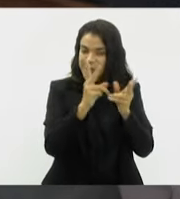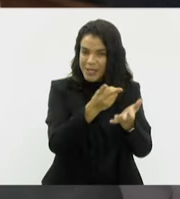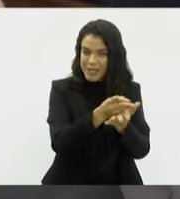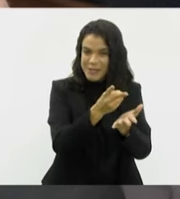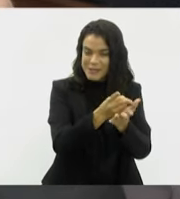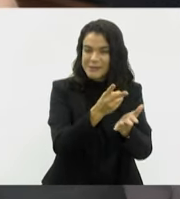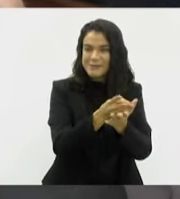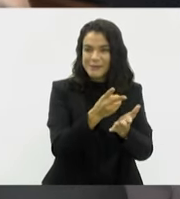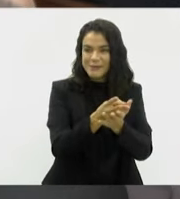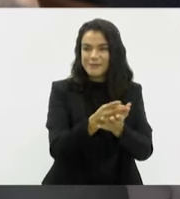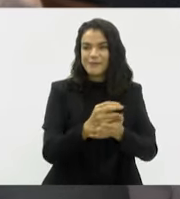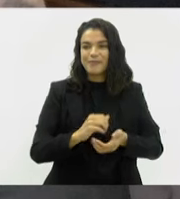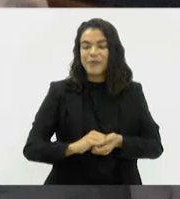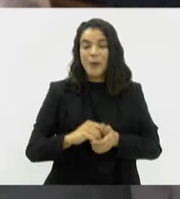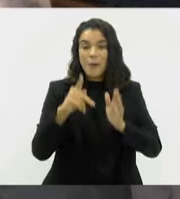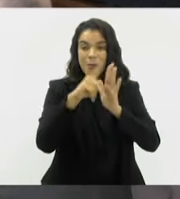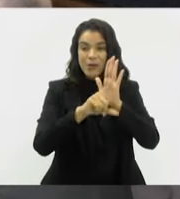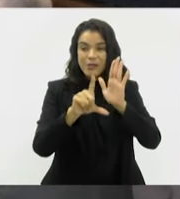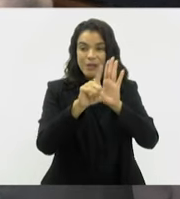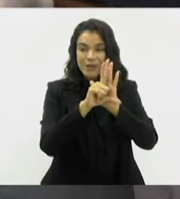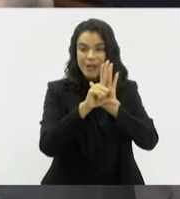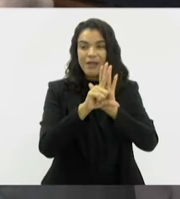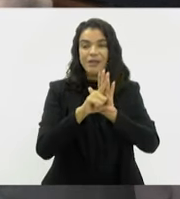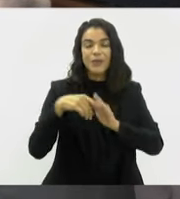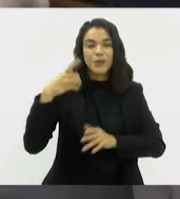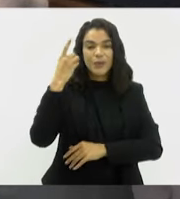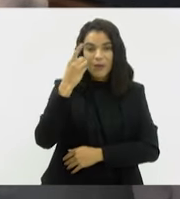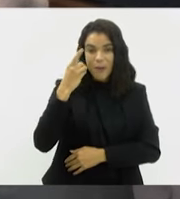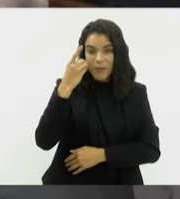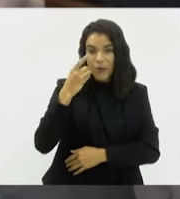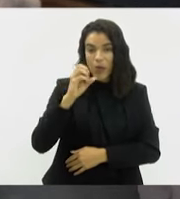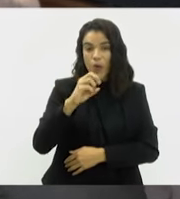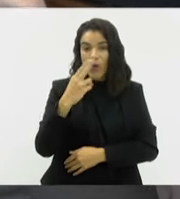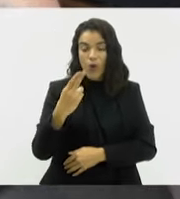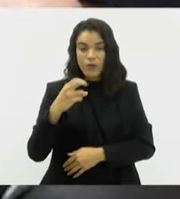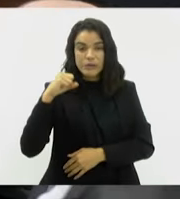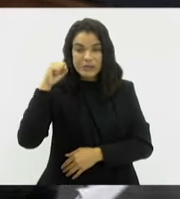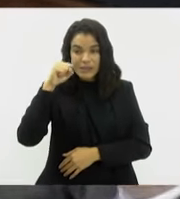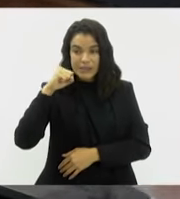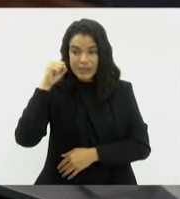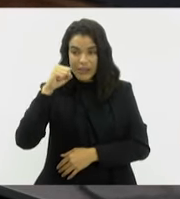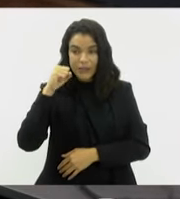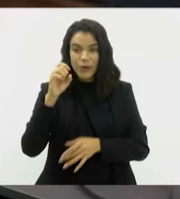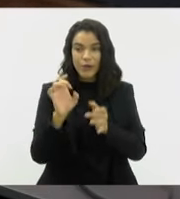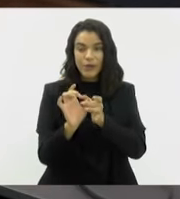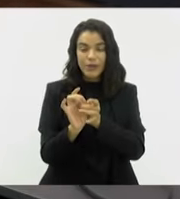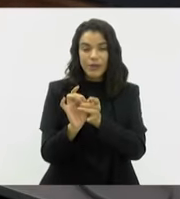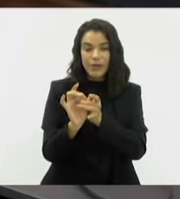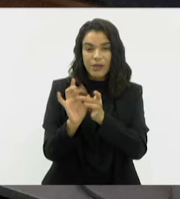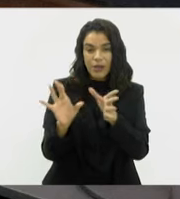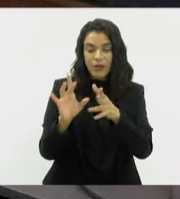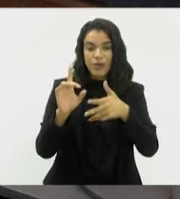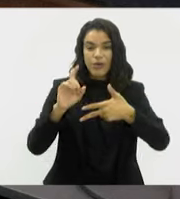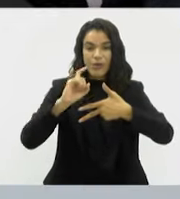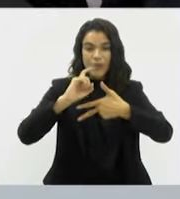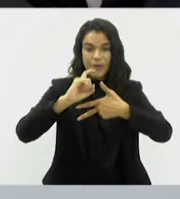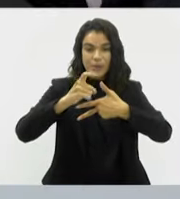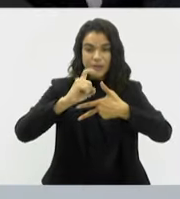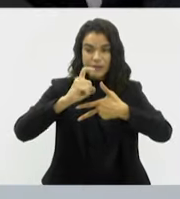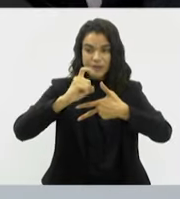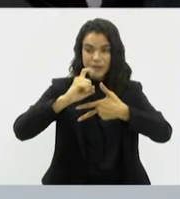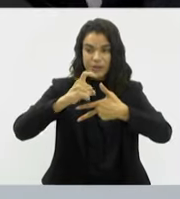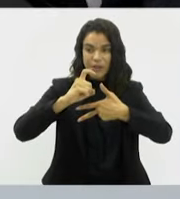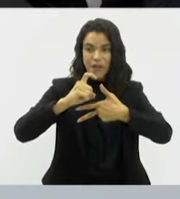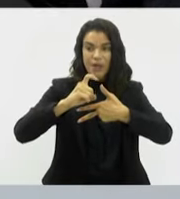até resgatei ela aqui, projeto de lei de autoria de deputado ou senador que autoriza o Poder Executivo